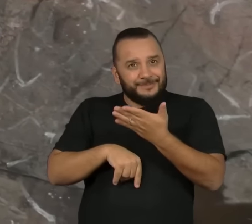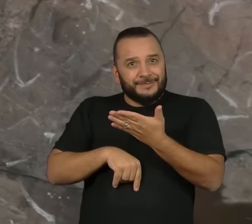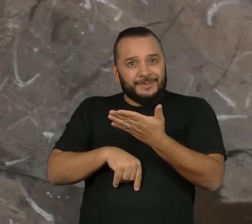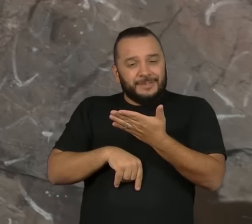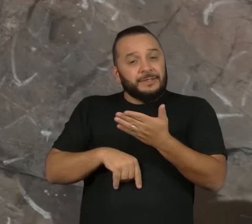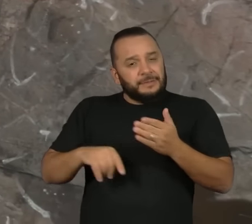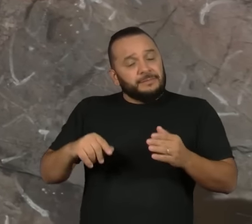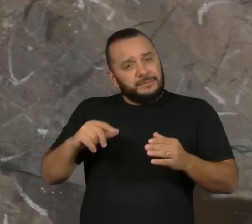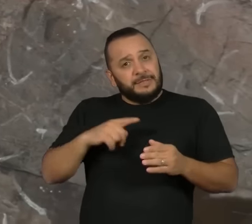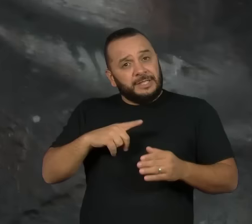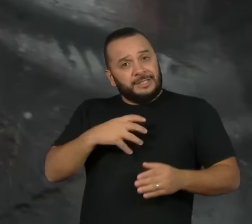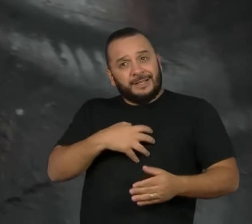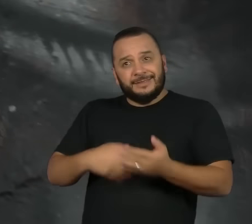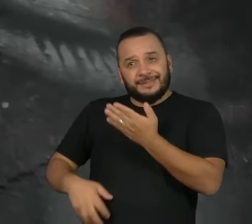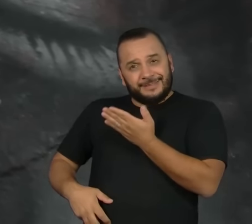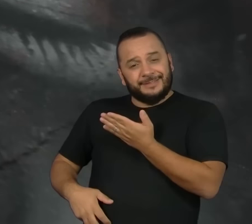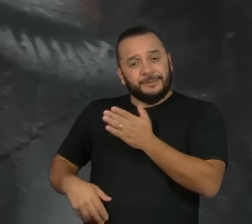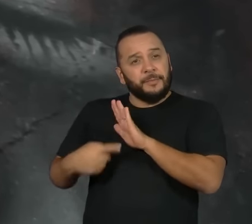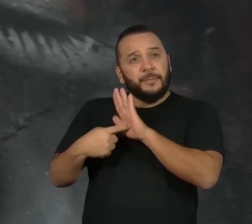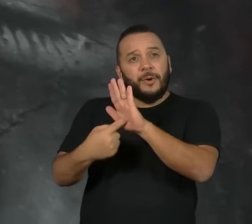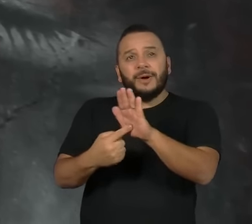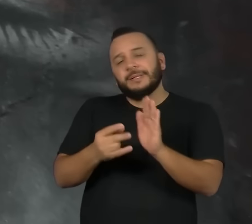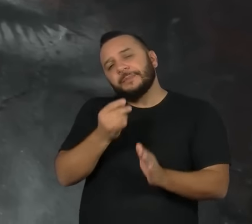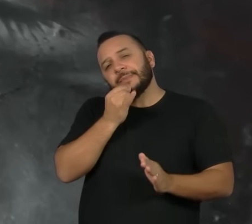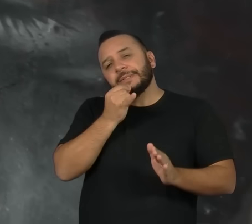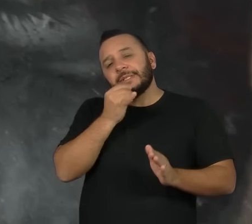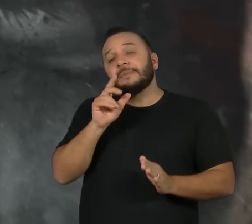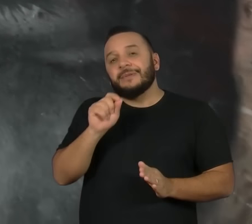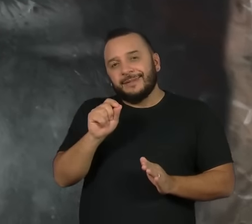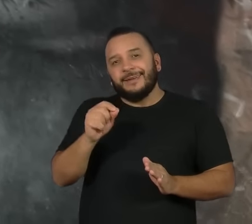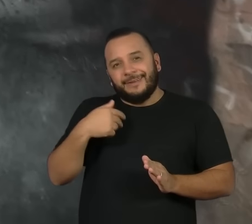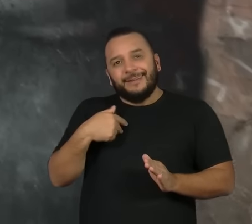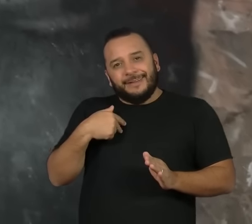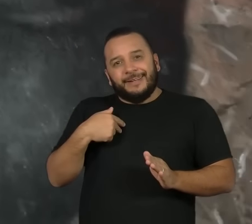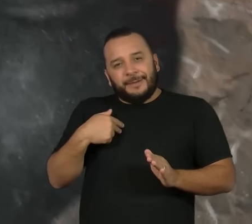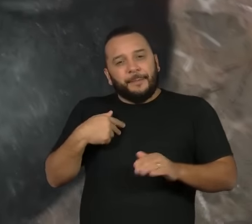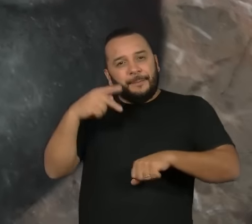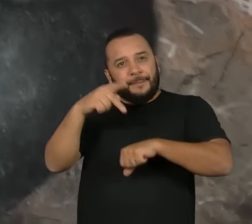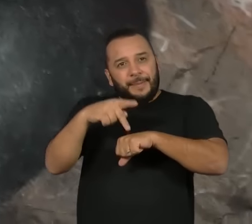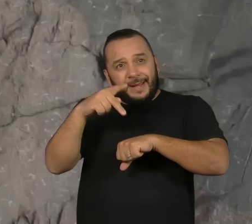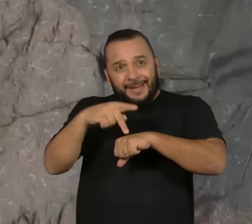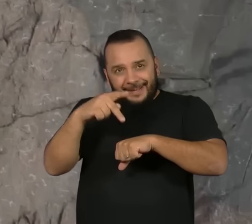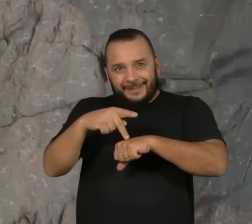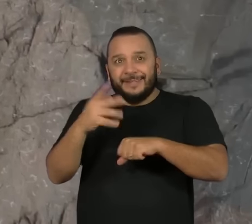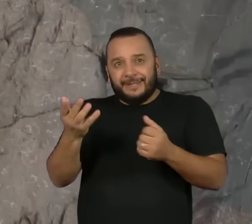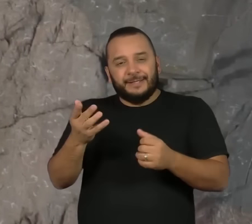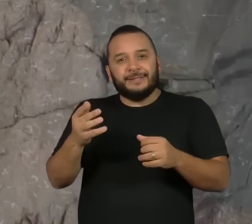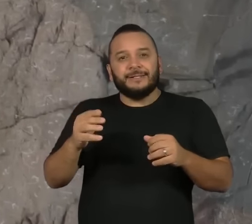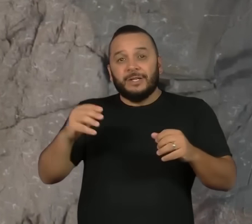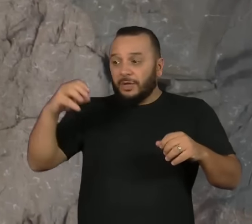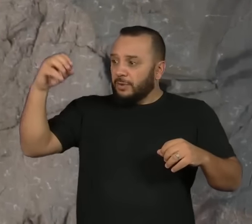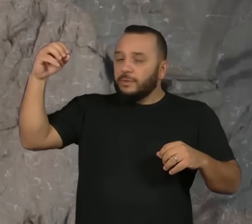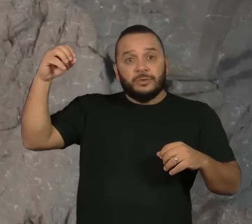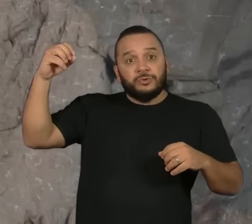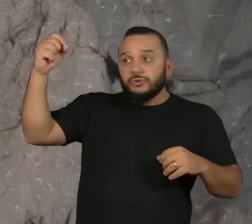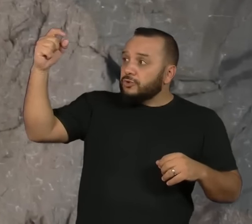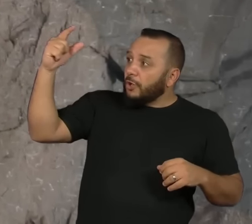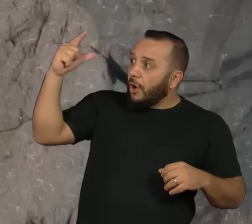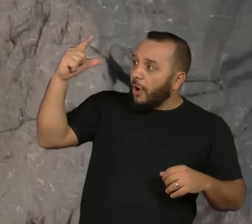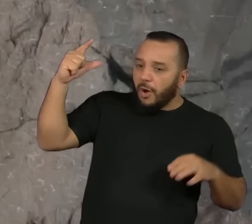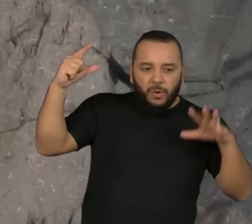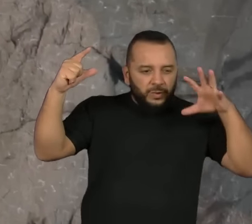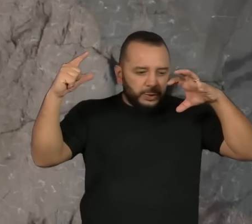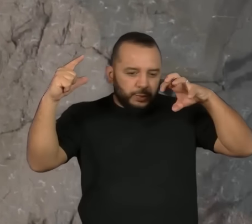Um incidente assim pode revelar, por exemplo, novas camadas de rocha. As variações de luz também